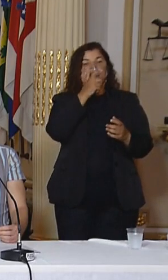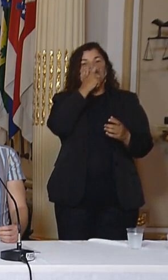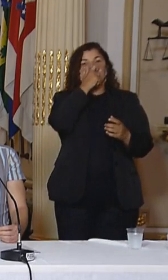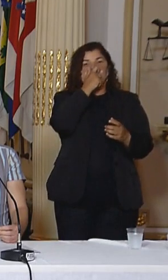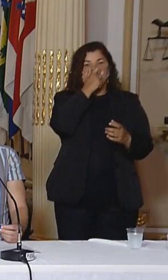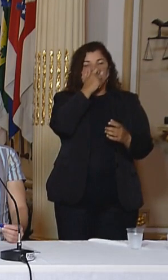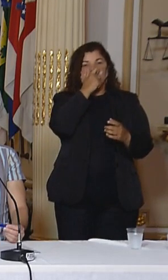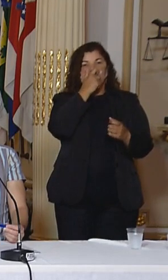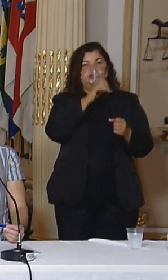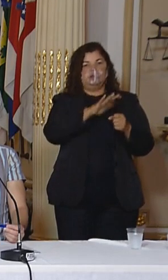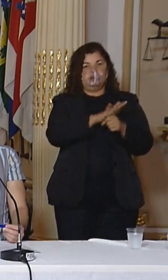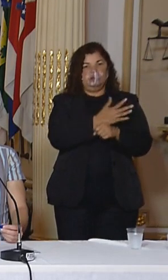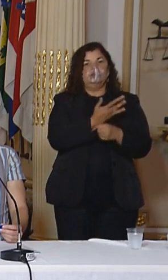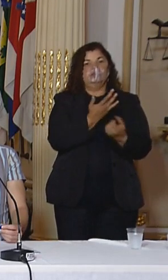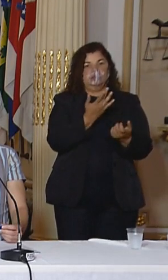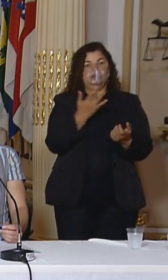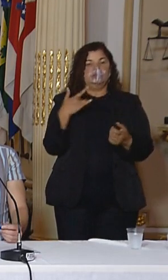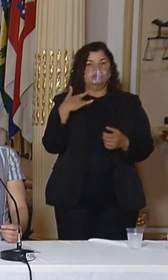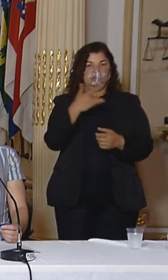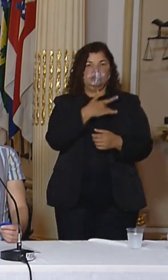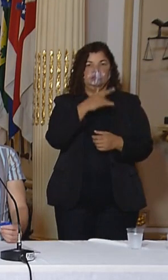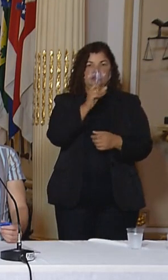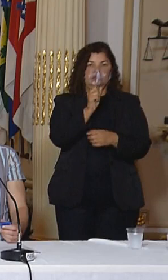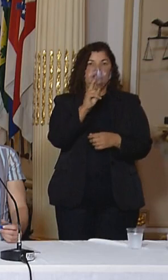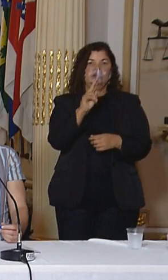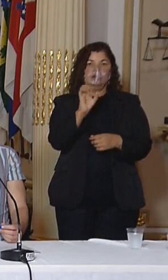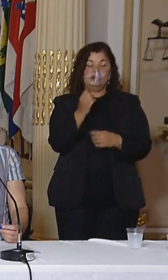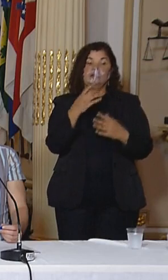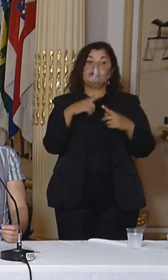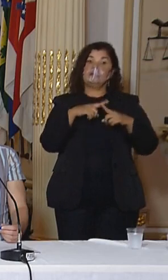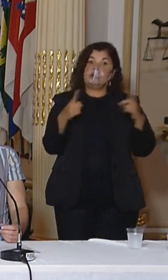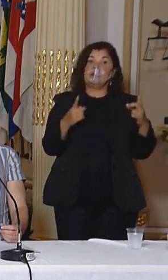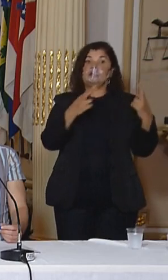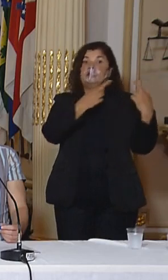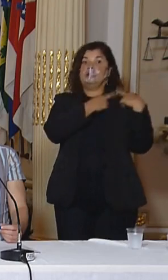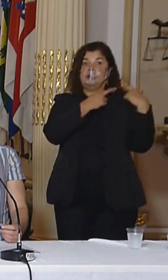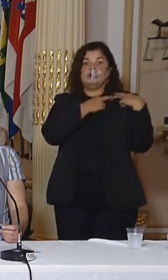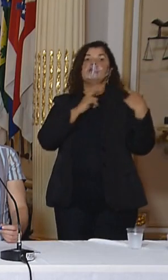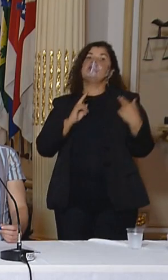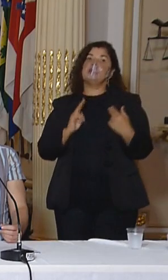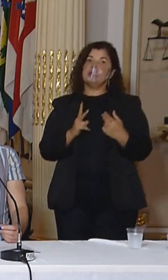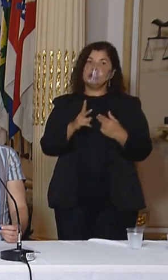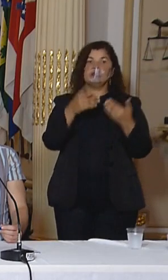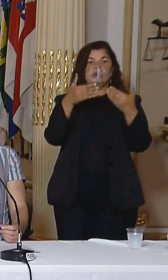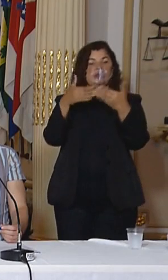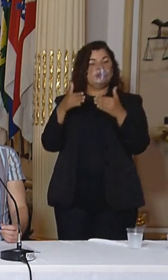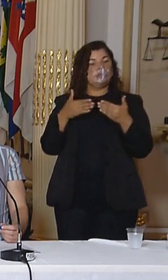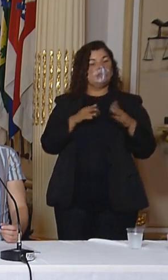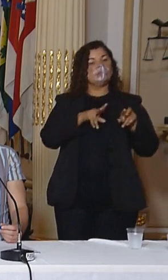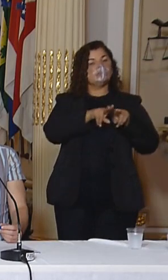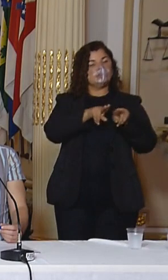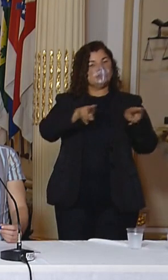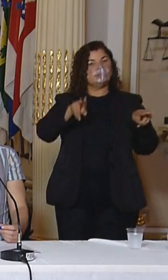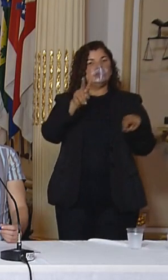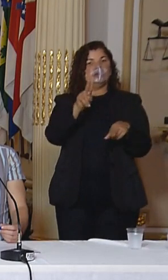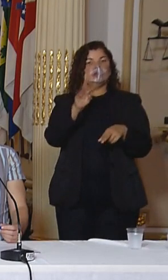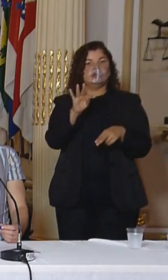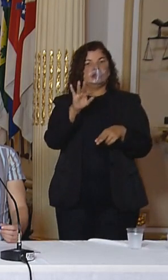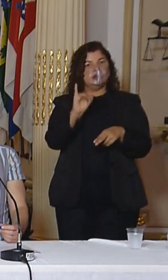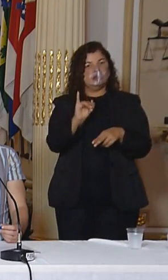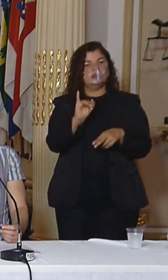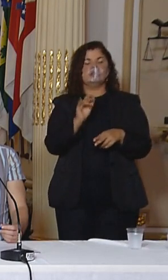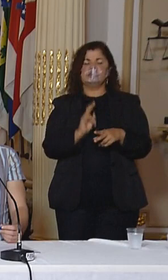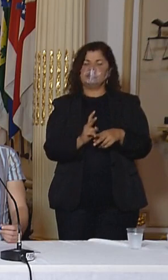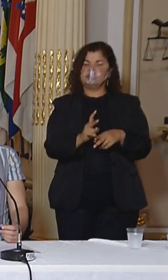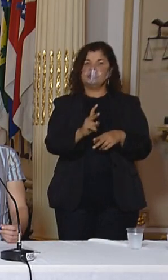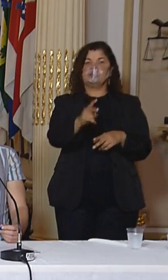sobre o sistema de saúde. Mas o nosso compromisso é continuar abrindo leitos de UTI, né, de forma